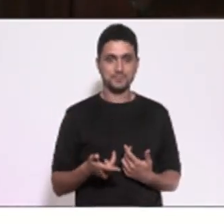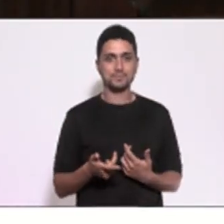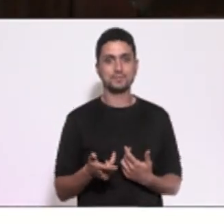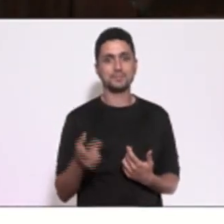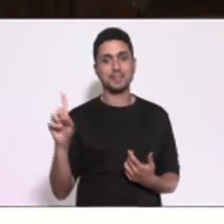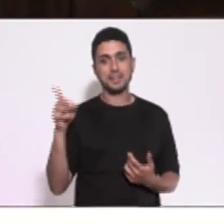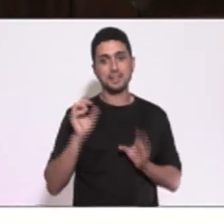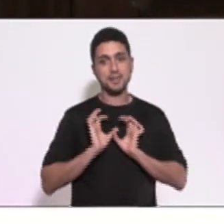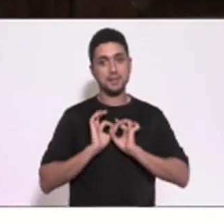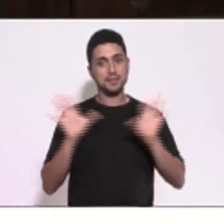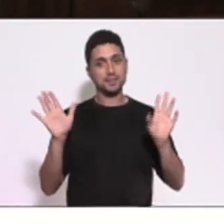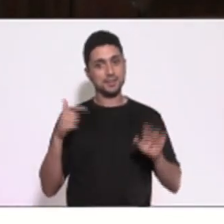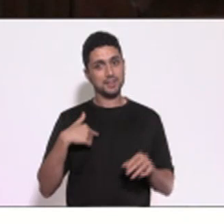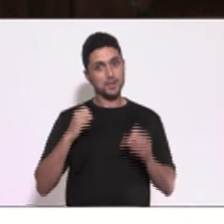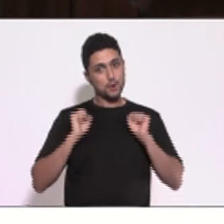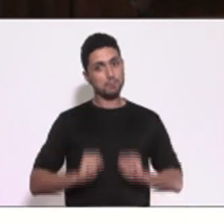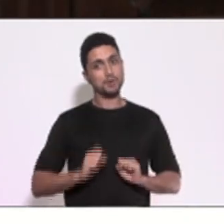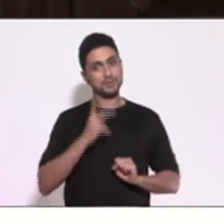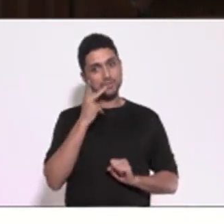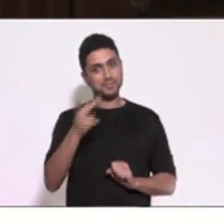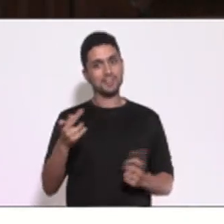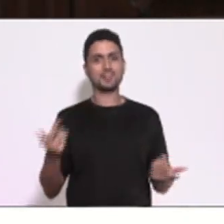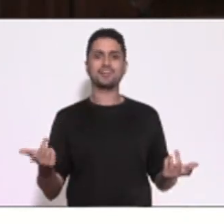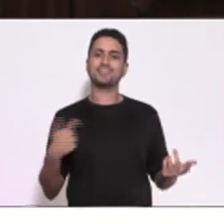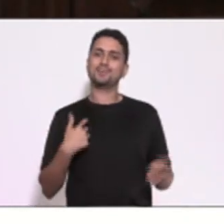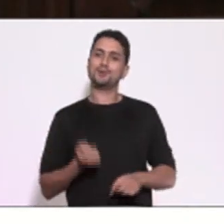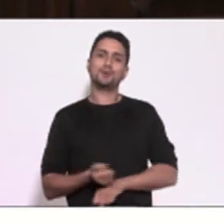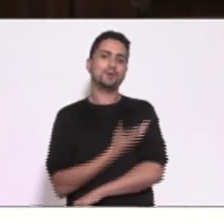me autorizou a falar. Eu fiquei